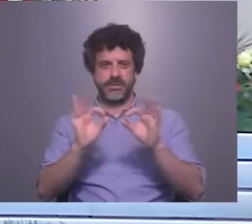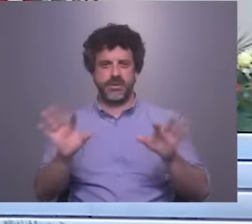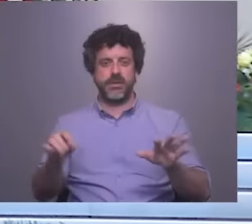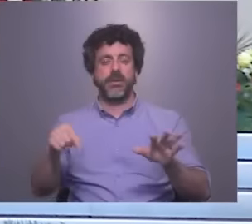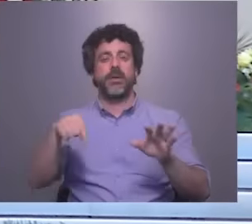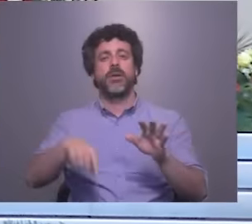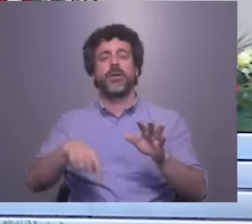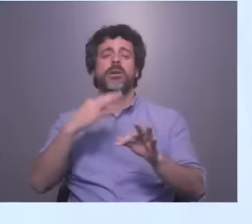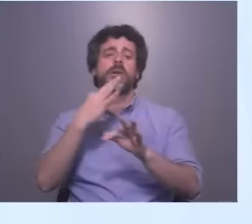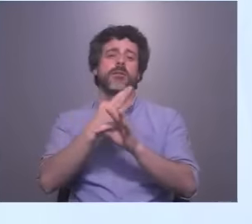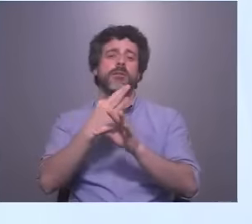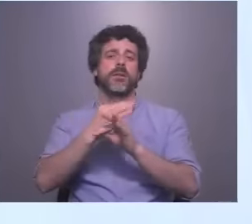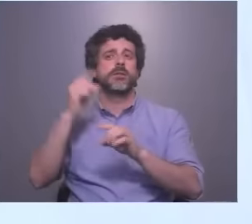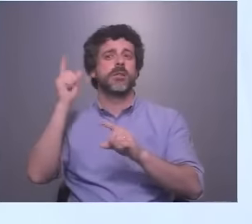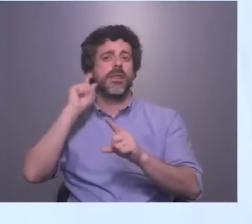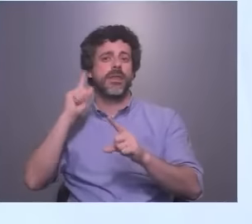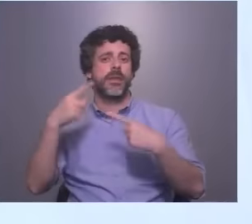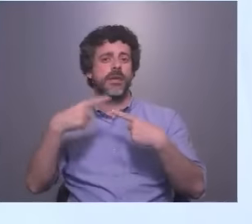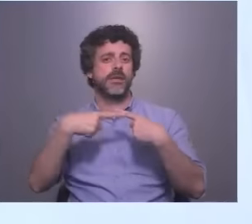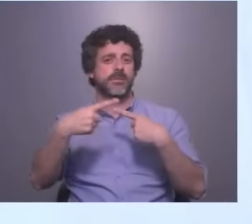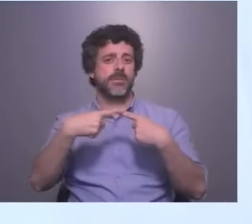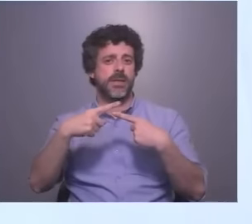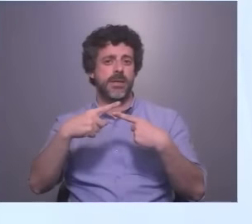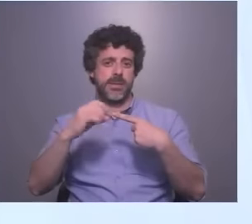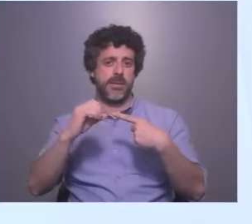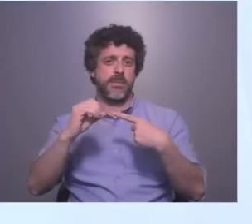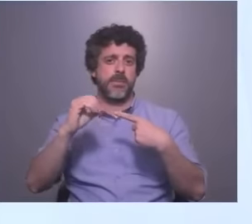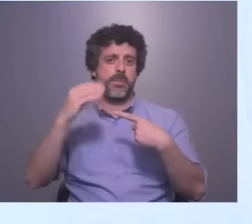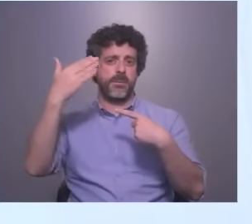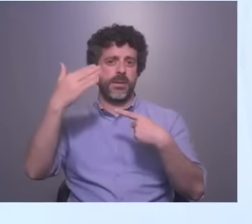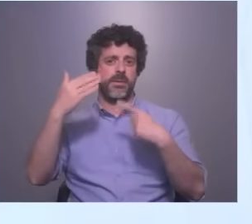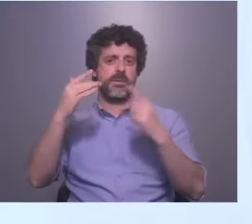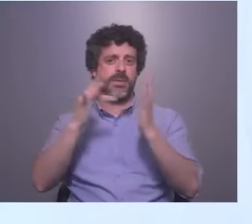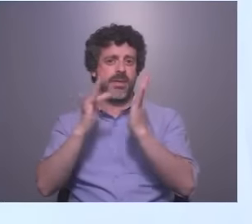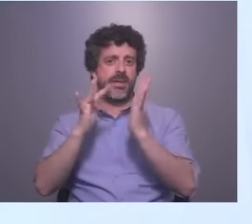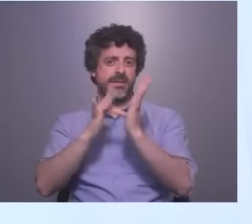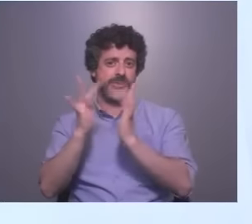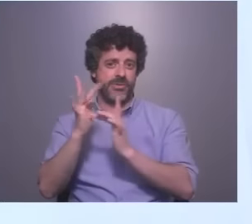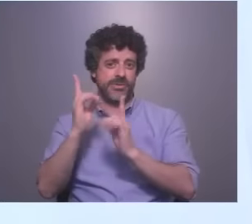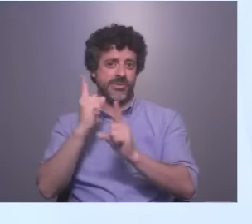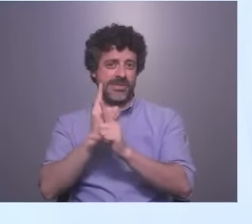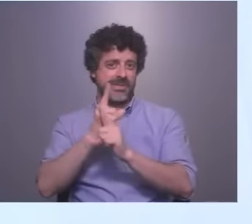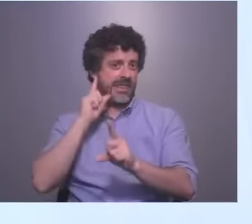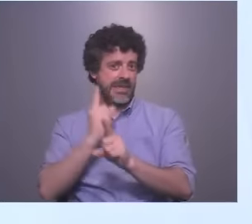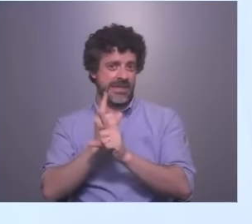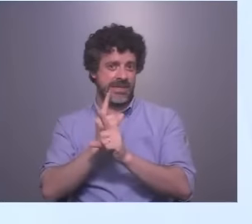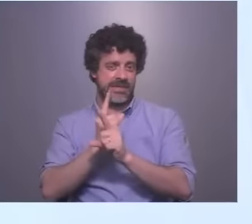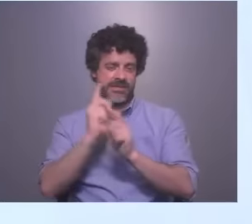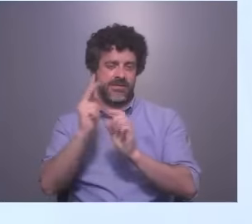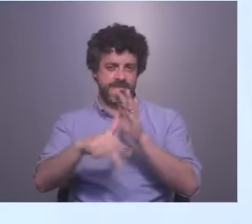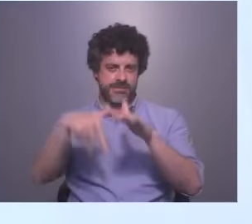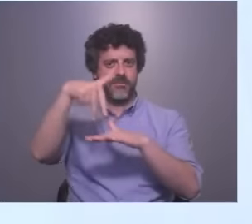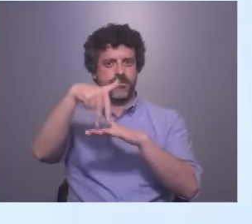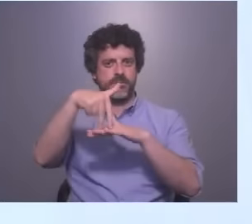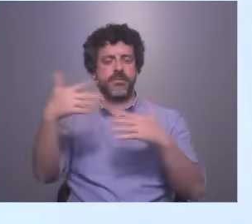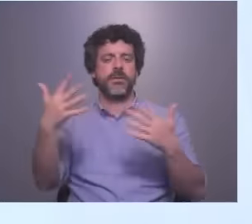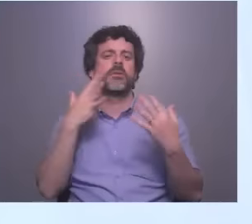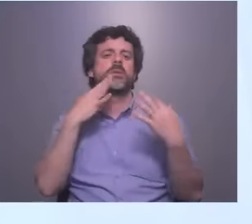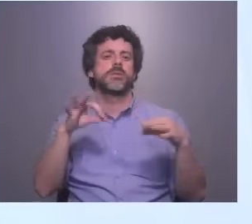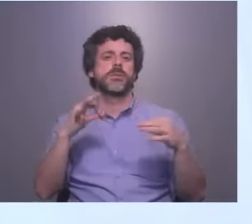Vós, Senhor, sois verdadeiramente santo, sois a fonte de toda a santidade. Reunidos na vossa presença, em comunhão com